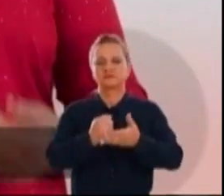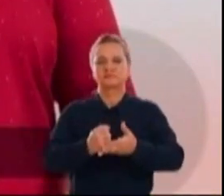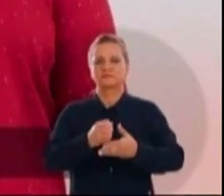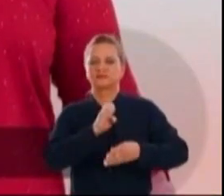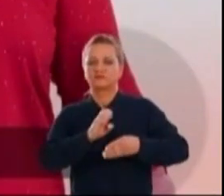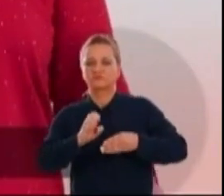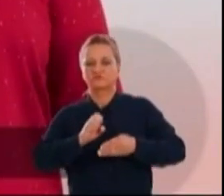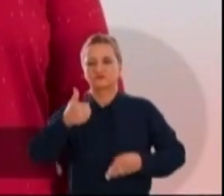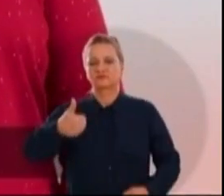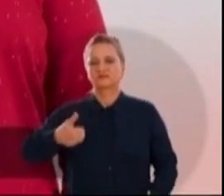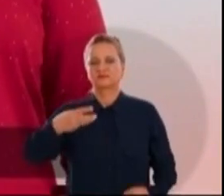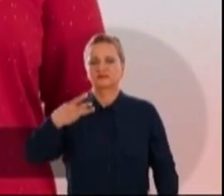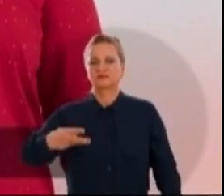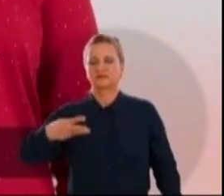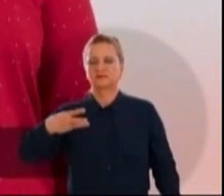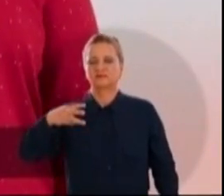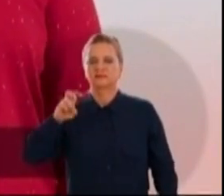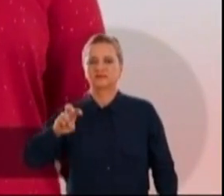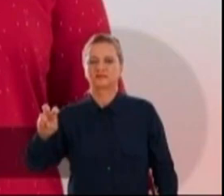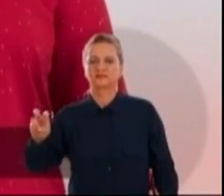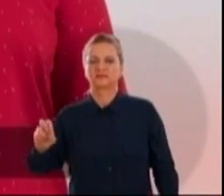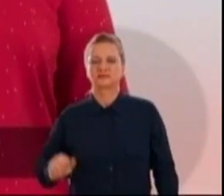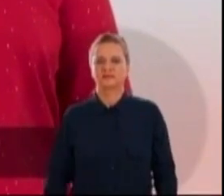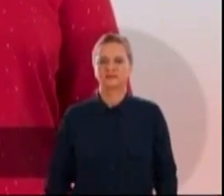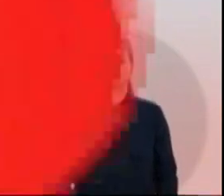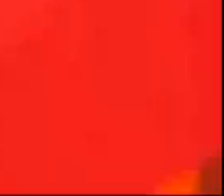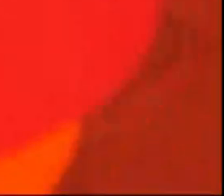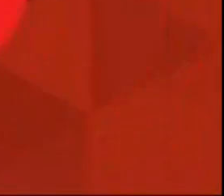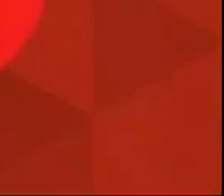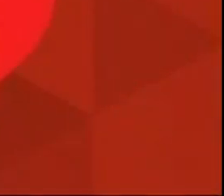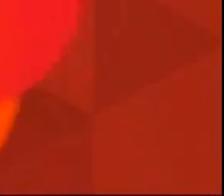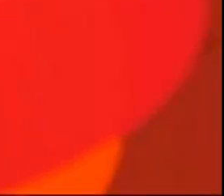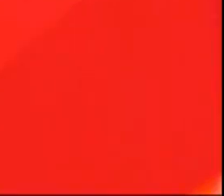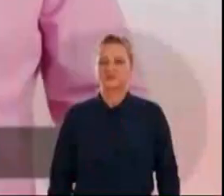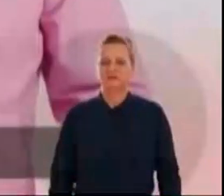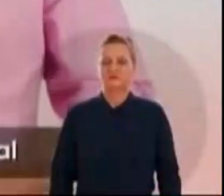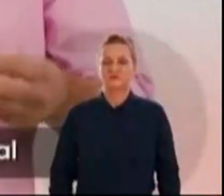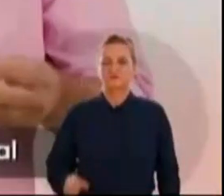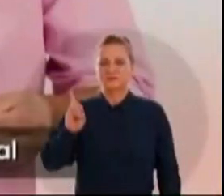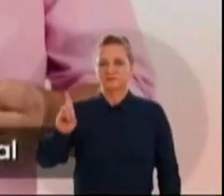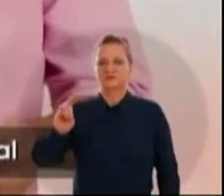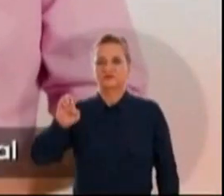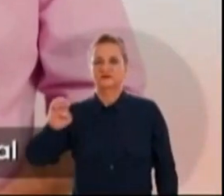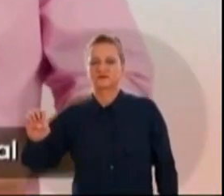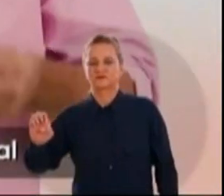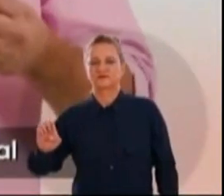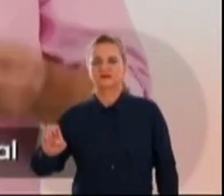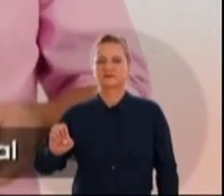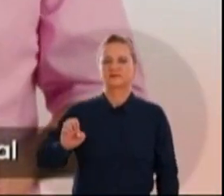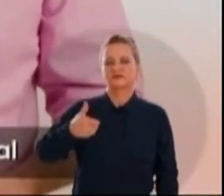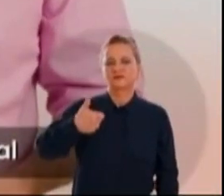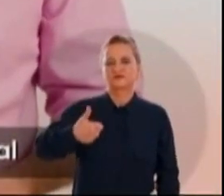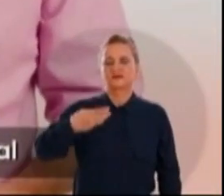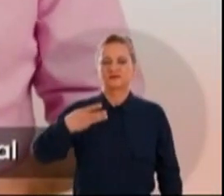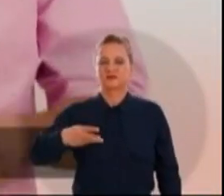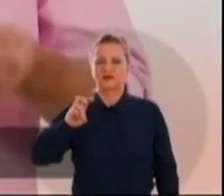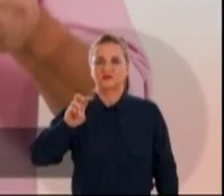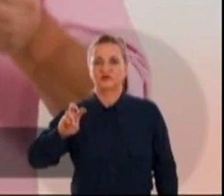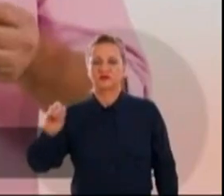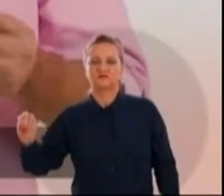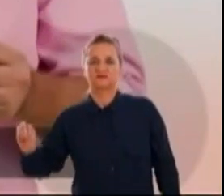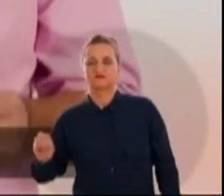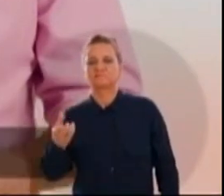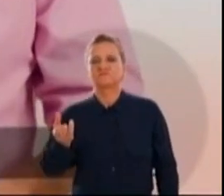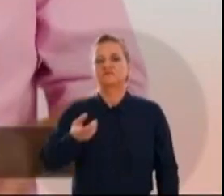Vem comigo. Vote Ana Paula, 13555. É 13! Olá, sou Miguelzinho, candidato a deputado estadual com o